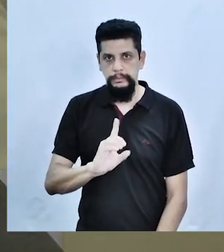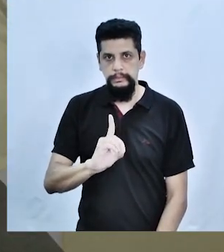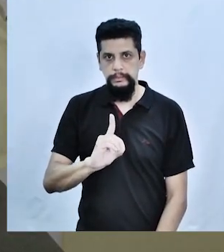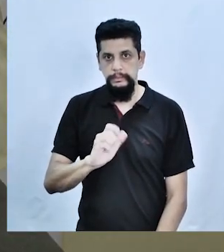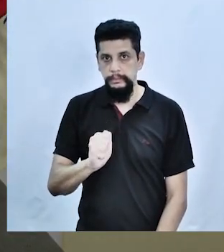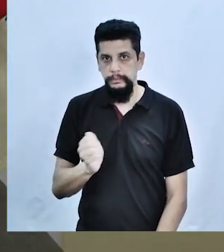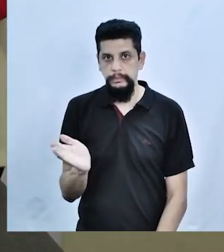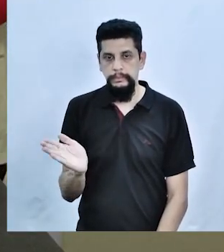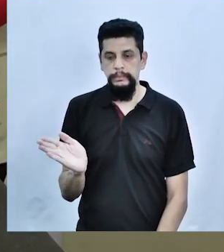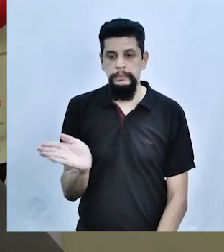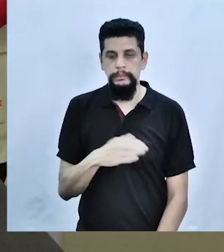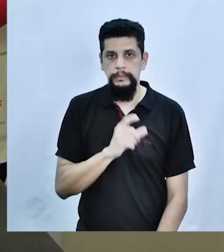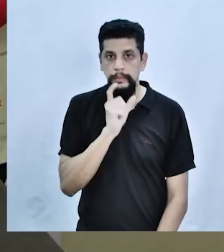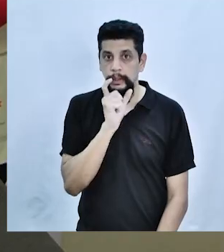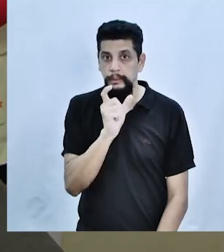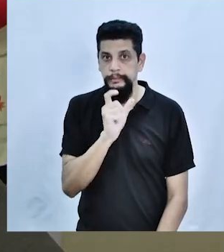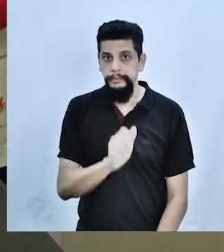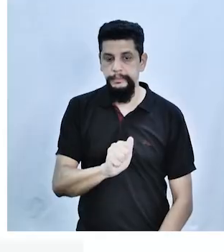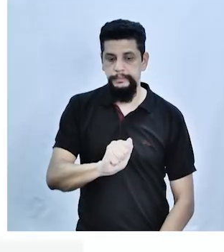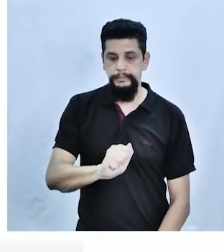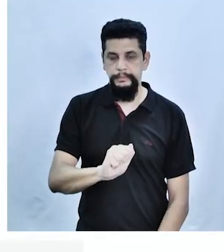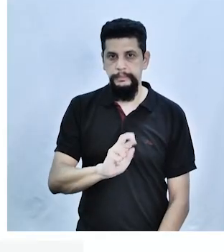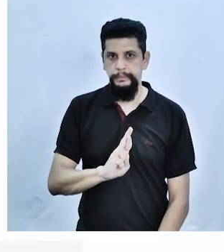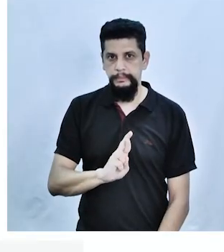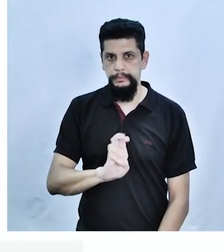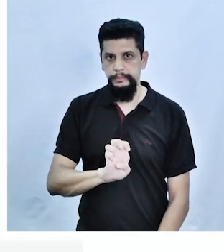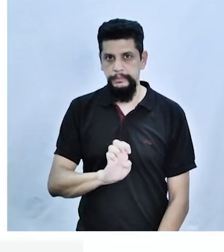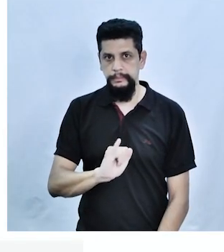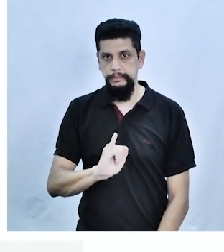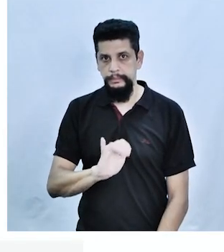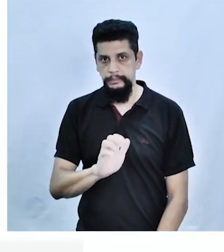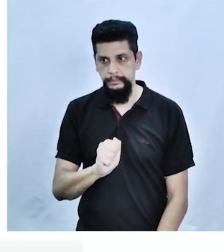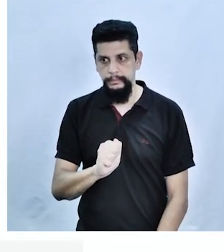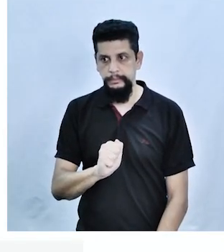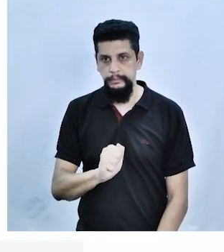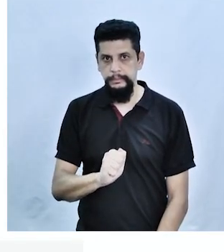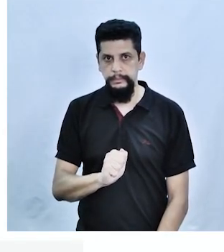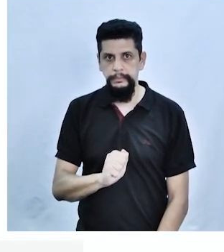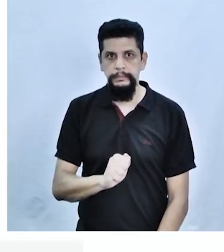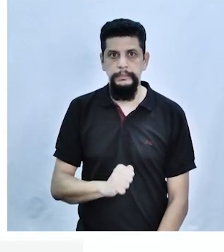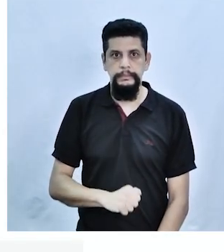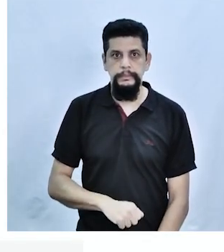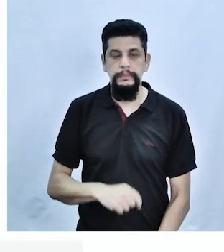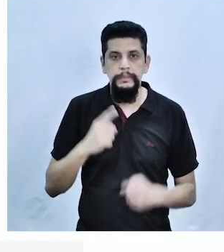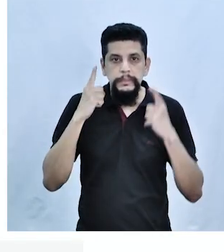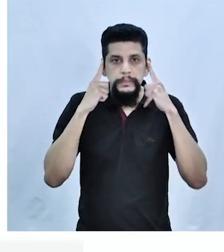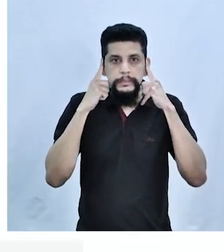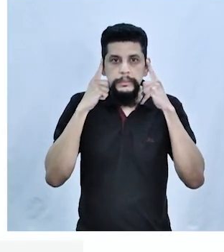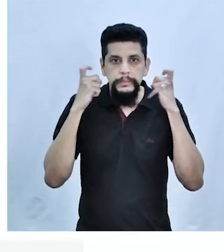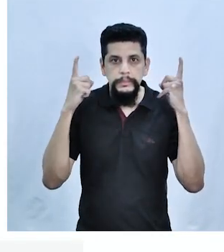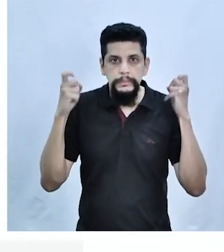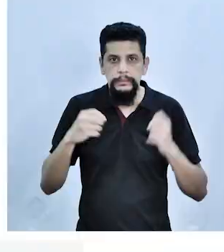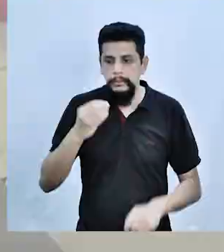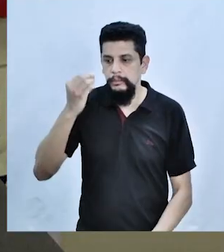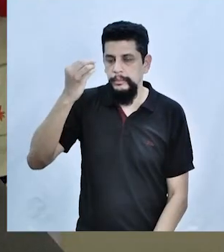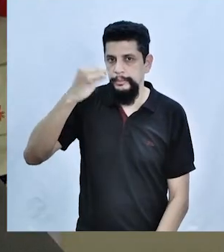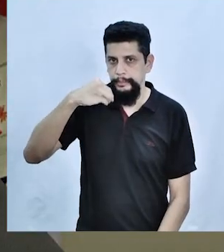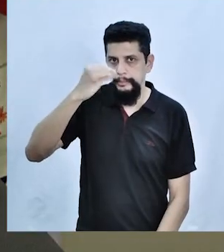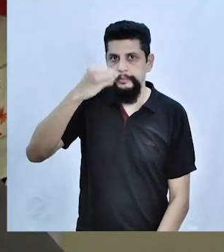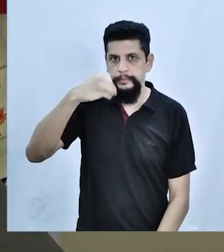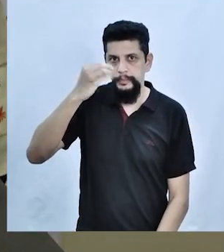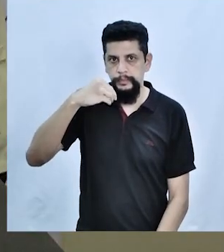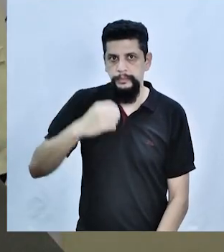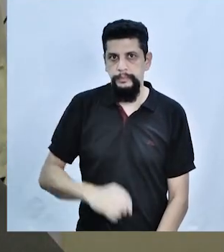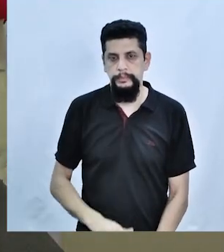Corrida. E na palavra areia, olha lá onde está o R. E esse som ficou a re, re, re, re. Isso. Então, é um pouquinho